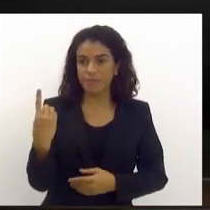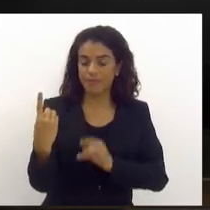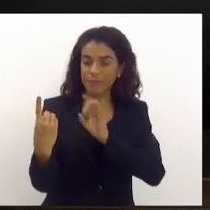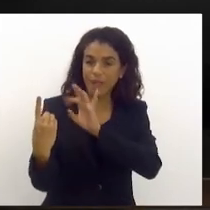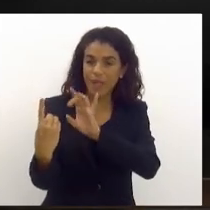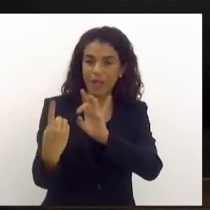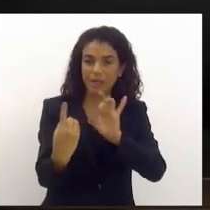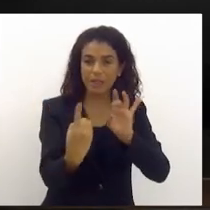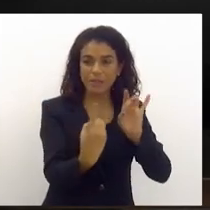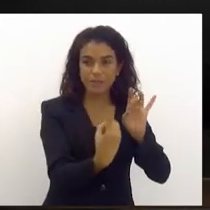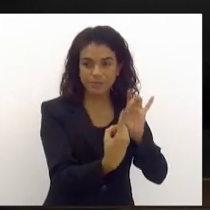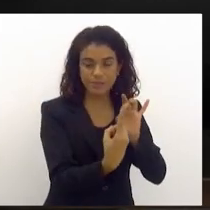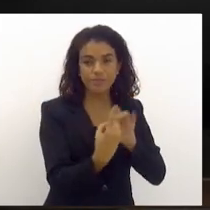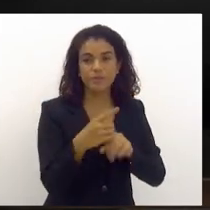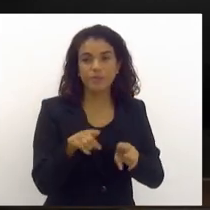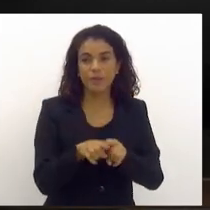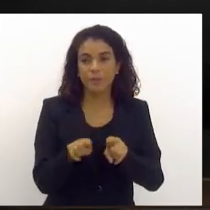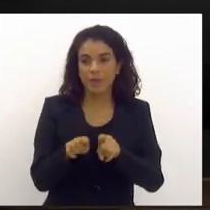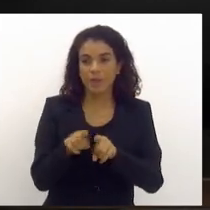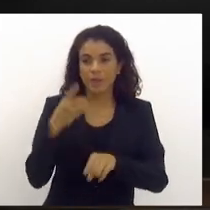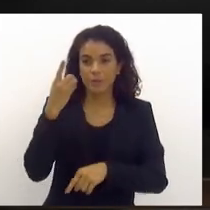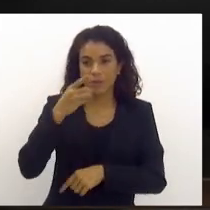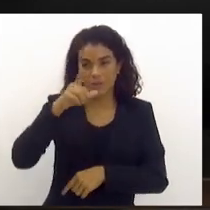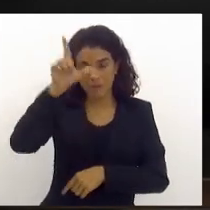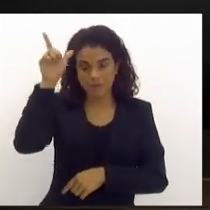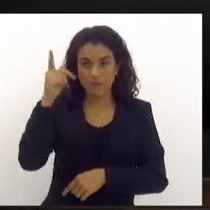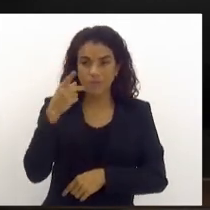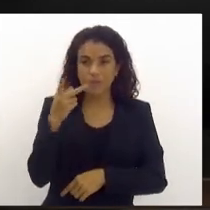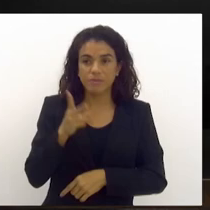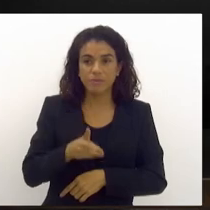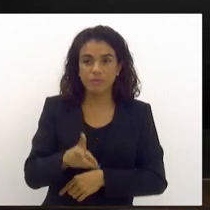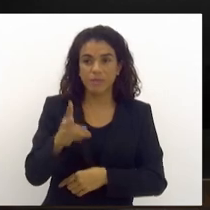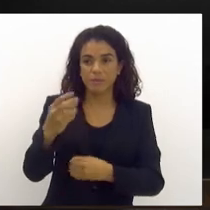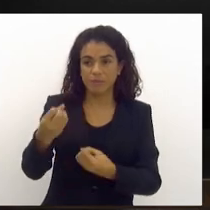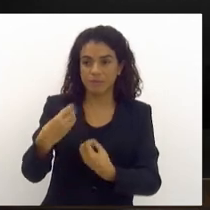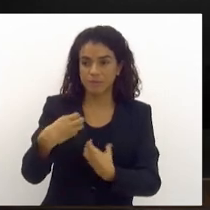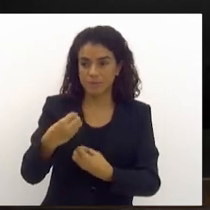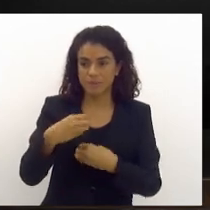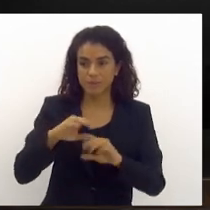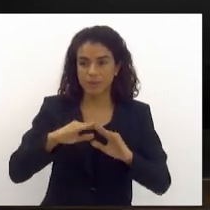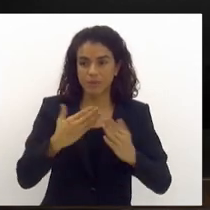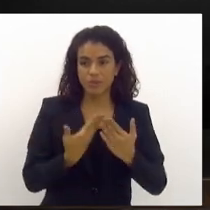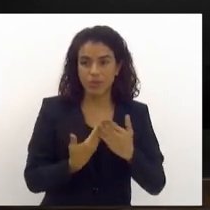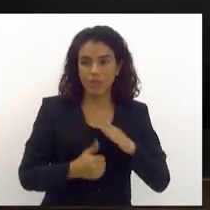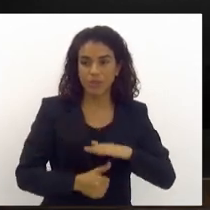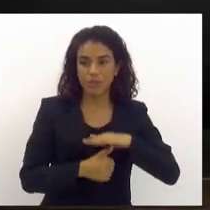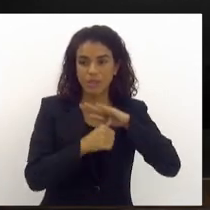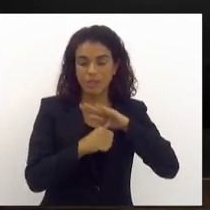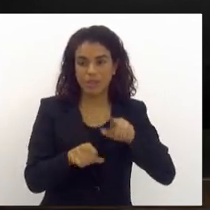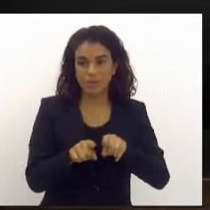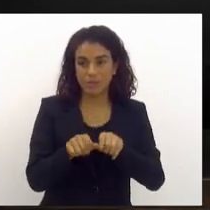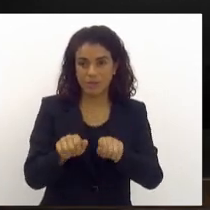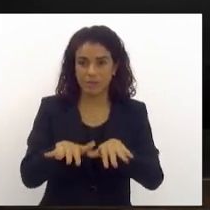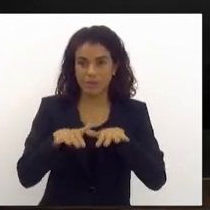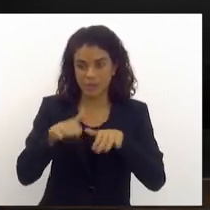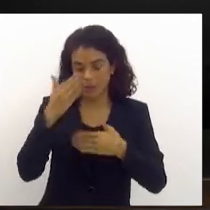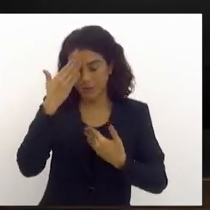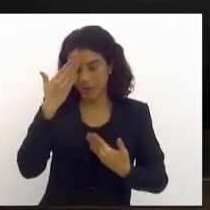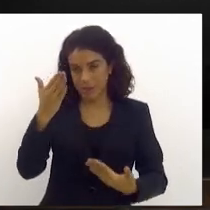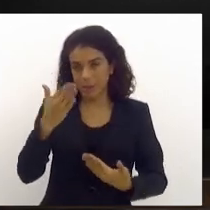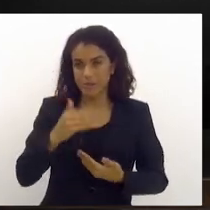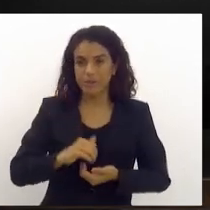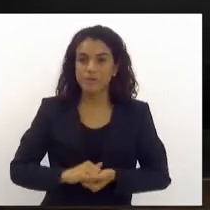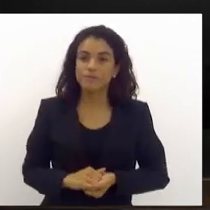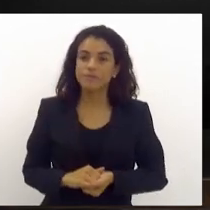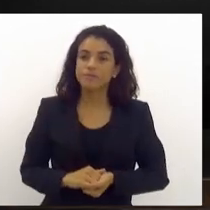em especial, deputado Luiz Paulo, por cada ensinamento aí, no Colégio de Líderes, estendendo assim ao plenário também. Muito obrigado. Obrigado, senhor presidente. Eu